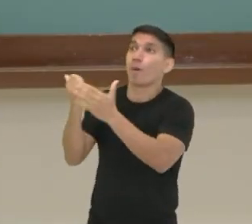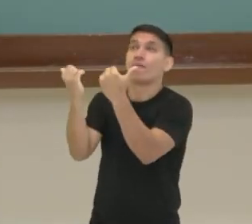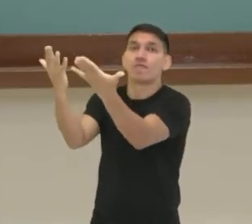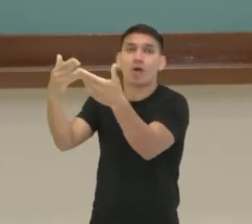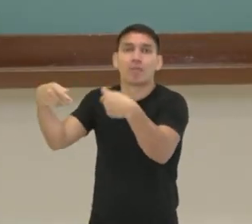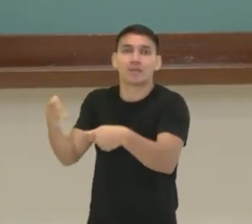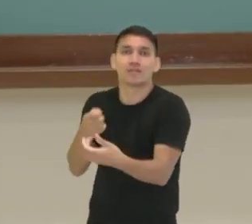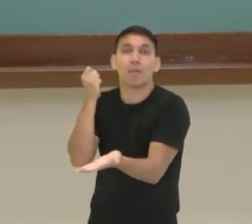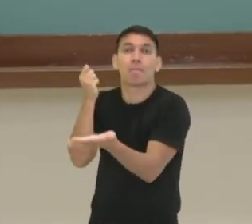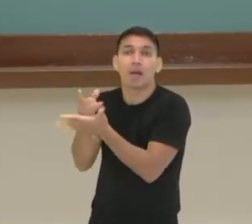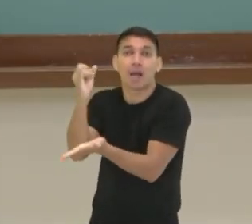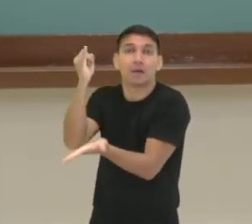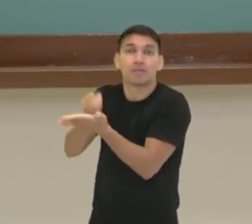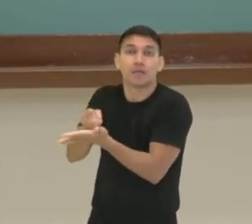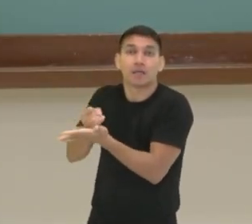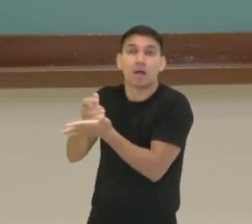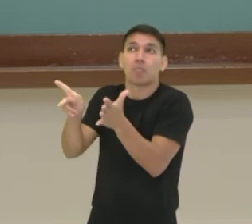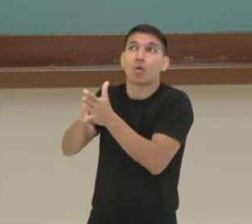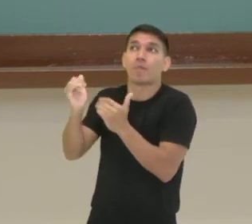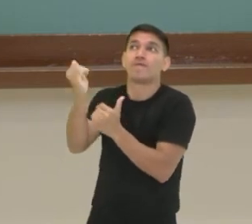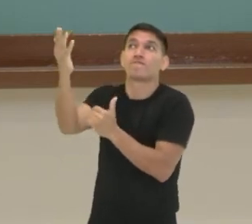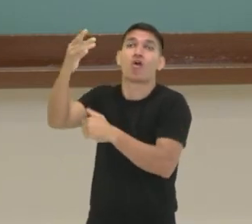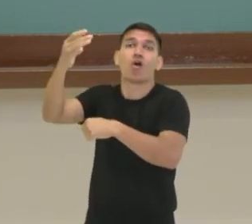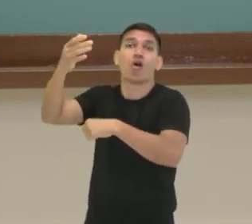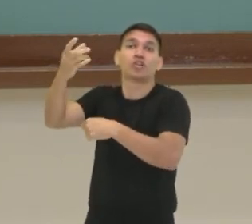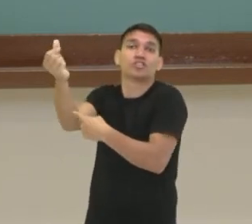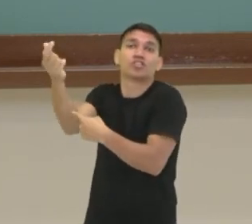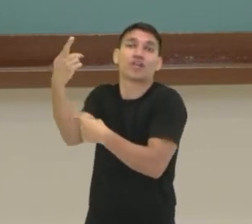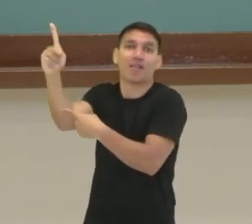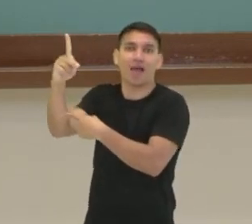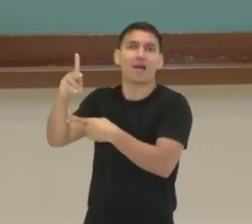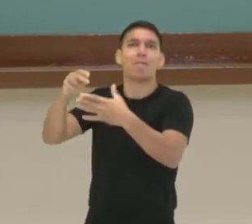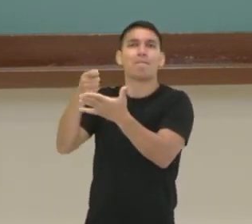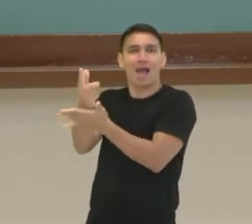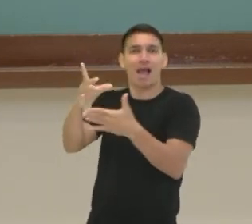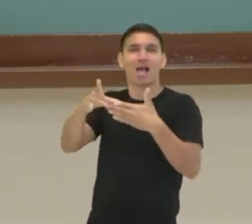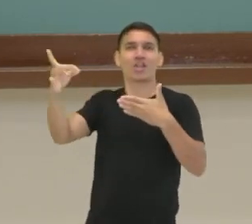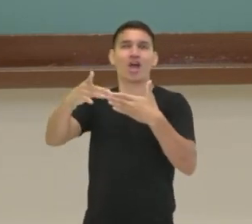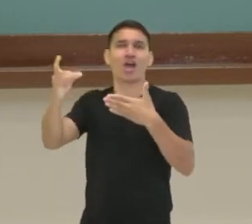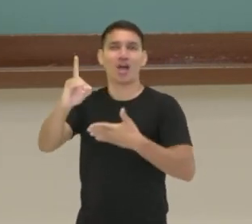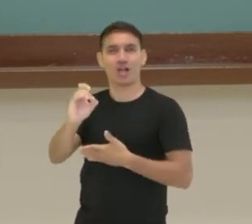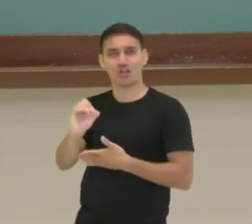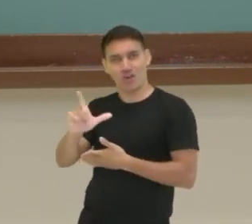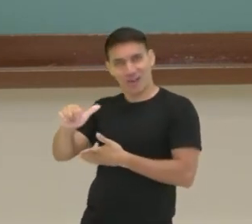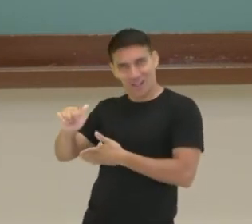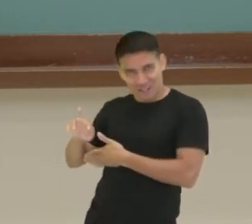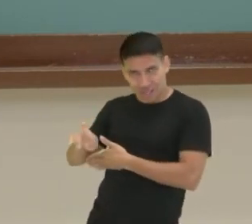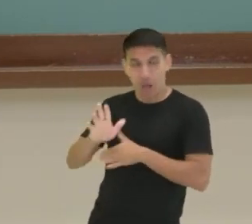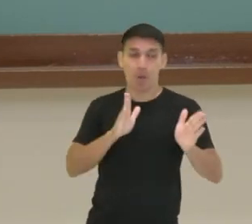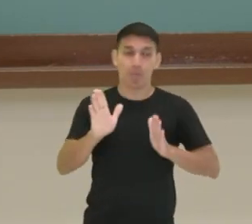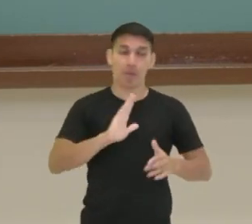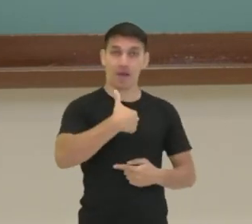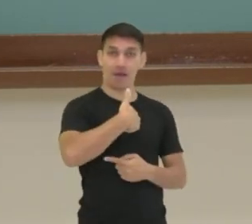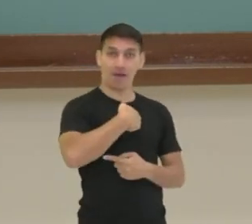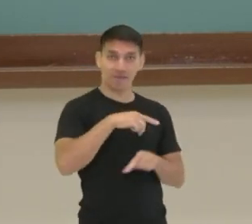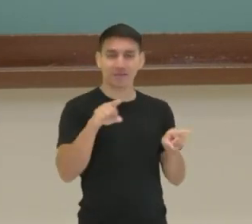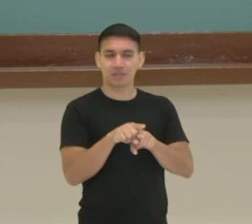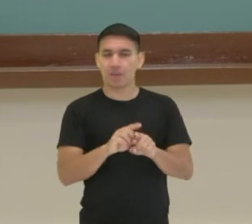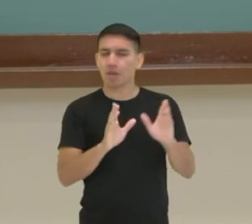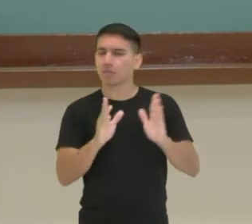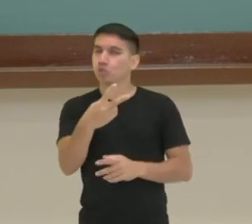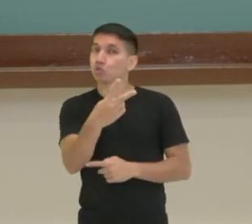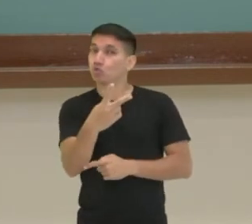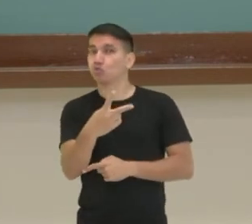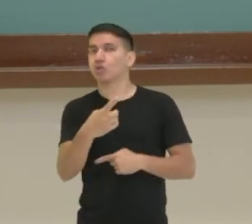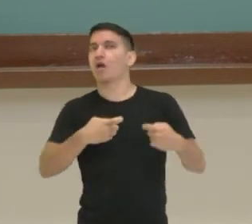pagar na moeda internacional. Então ele tinha que pagar em dólar. Durante o período da Era Vargas e o período da Segunda Guerra Mundial, o Brasil tinha